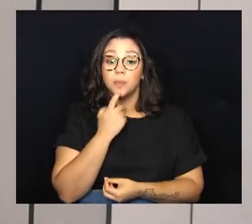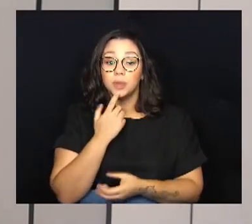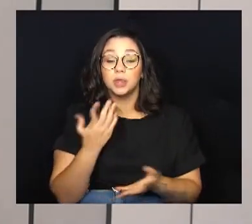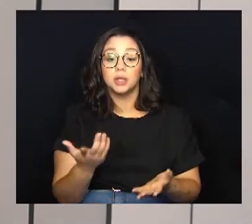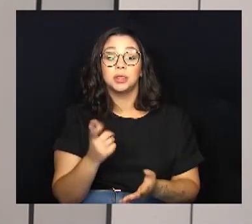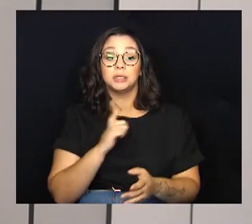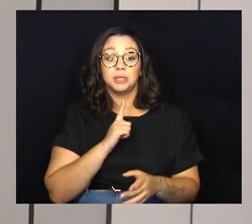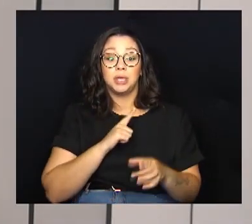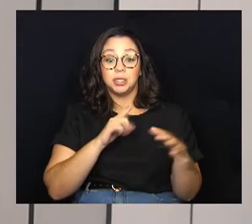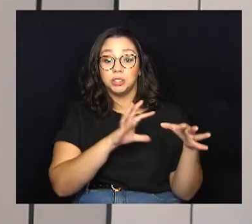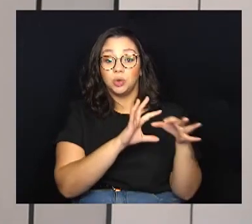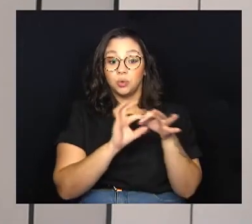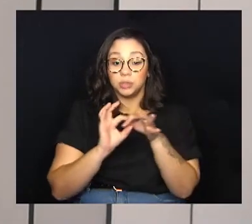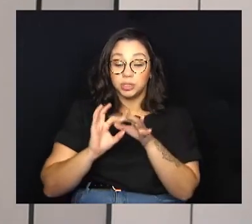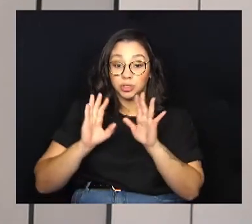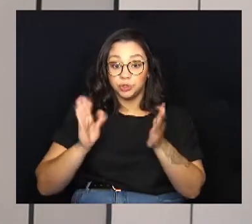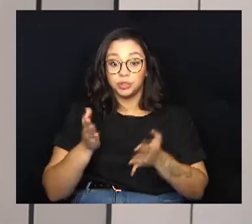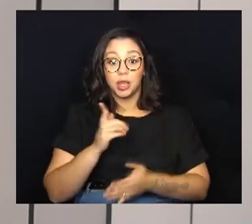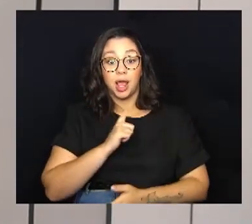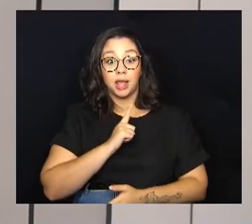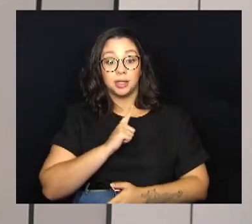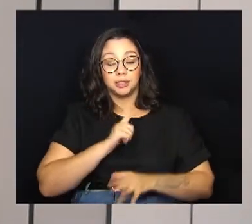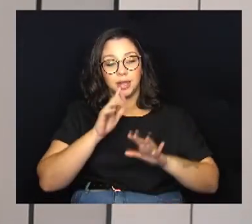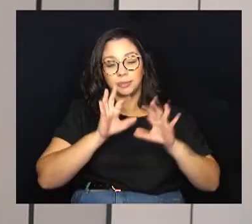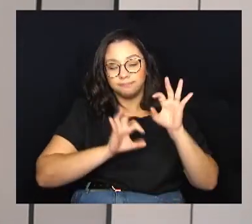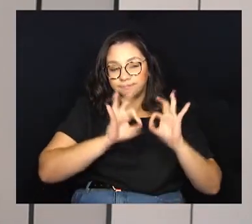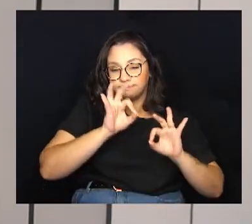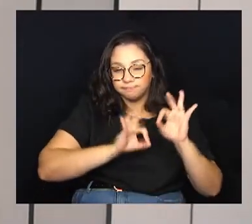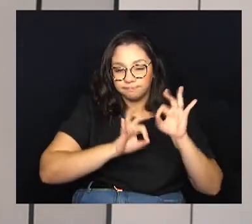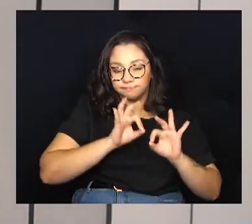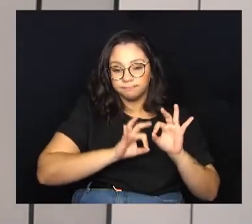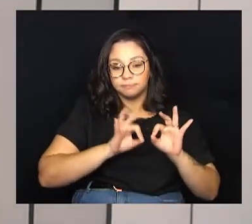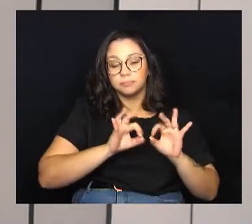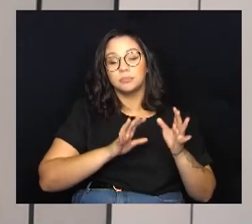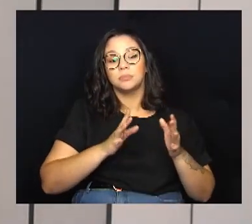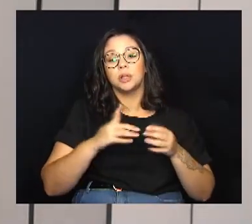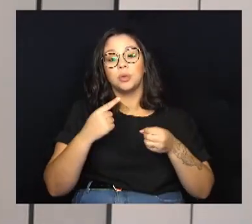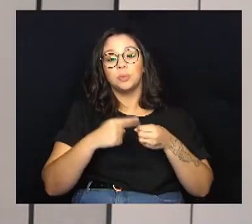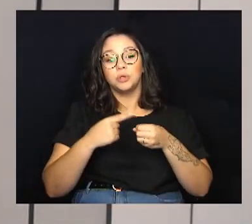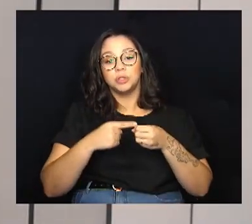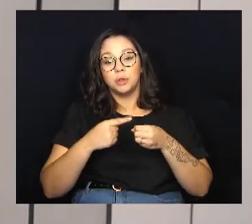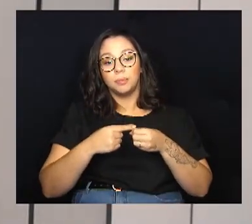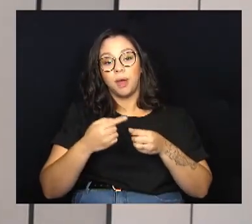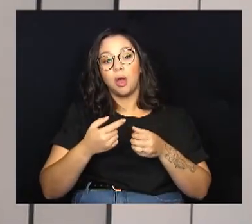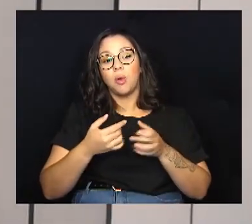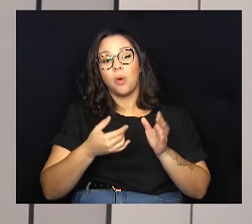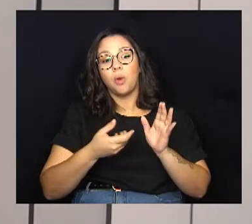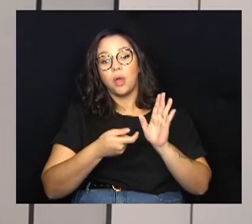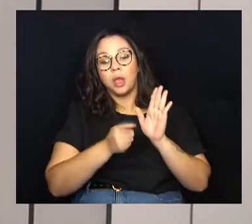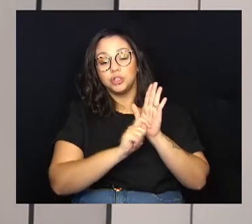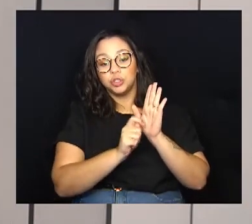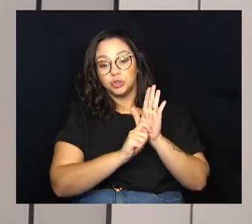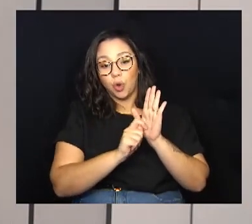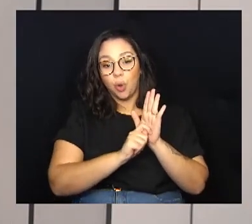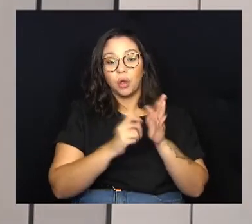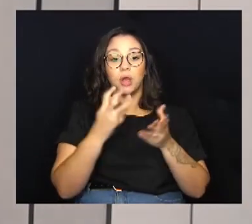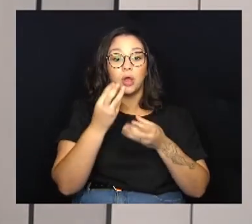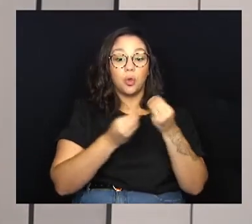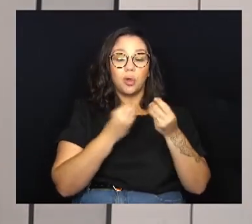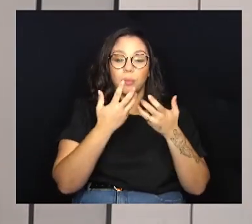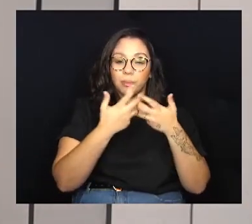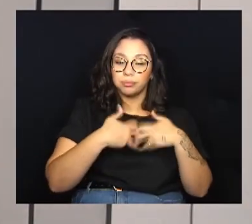educação, os equipamentos de saúde. Será que na triagem dos equipamentos de saúde da rede básica se olha para isso? Então, você vai